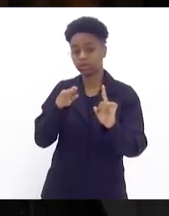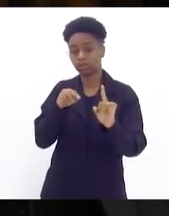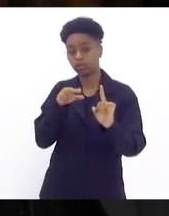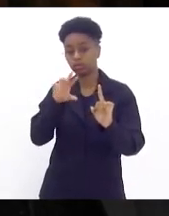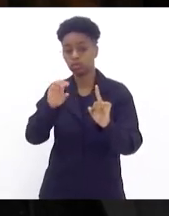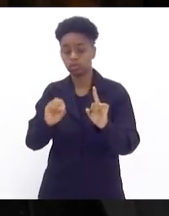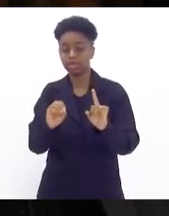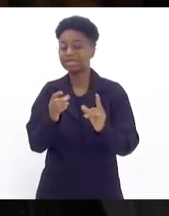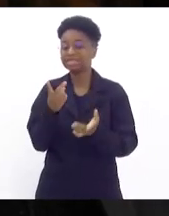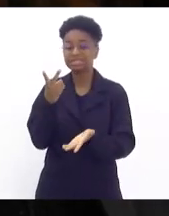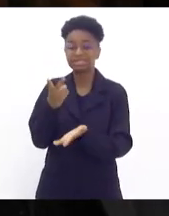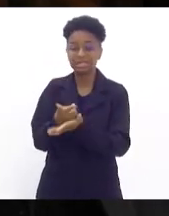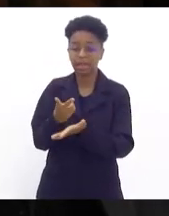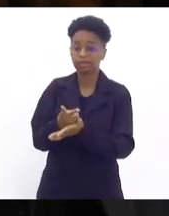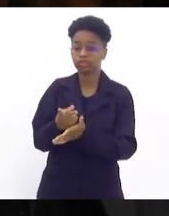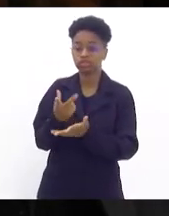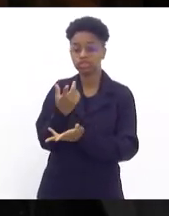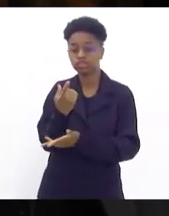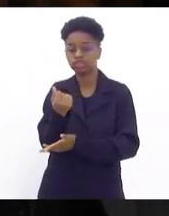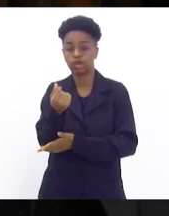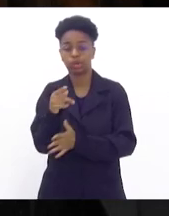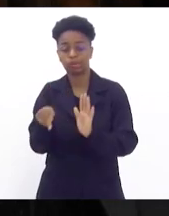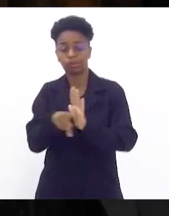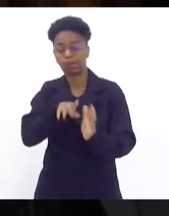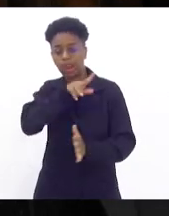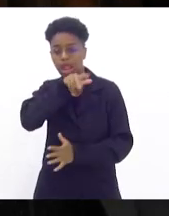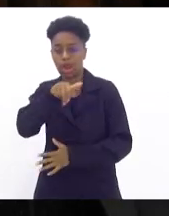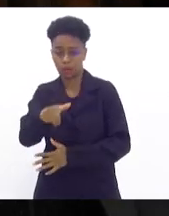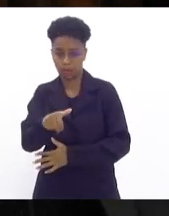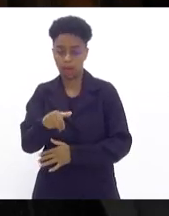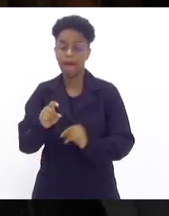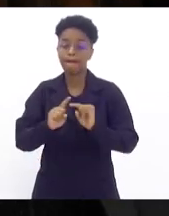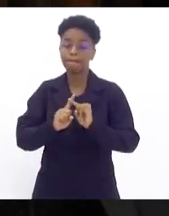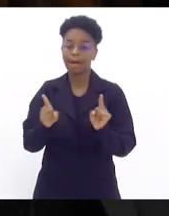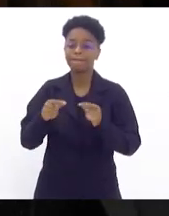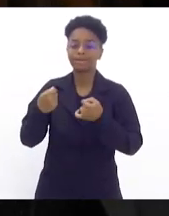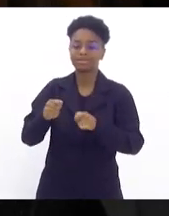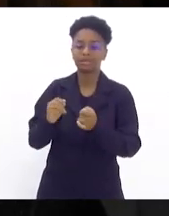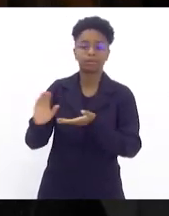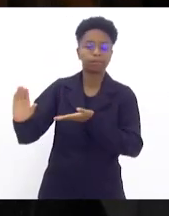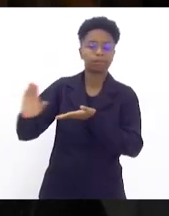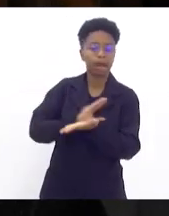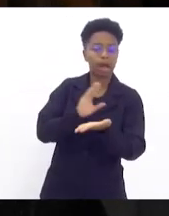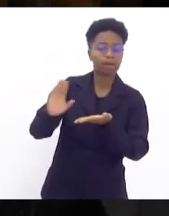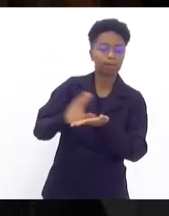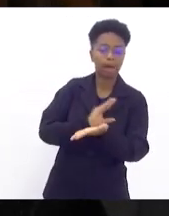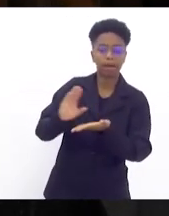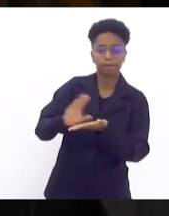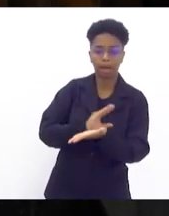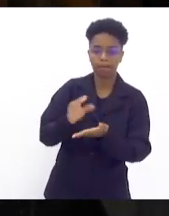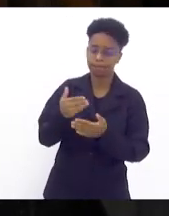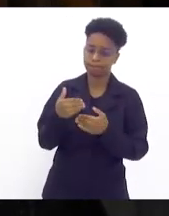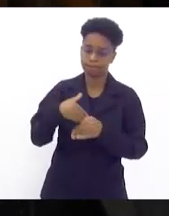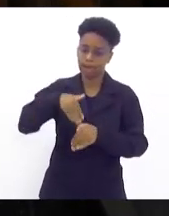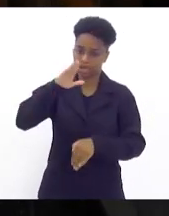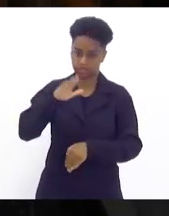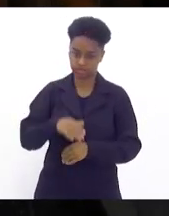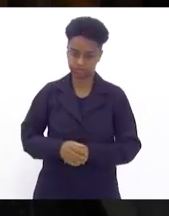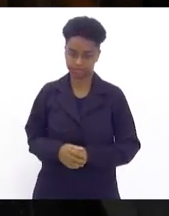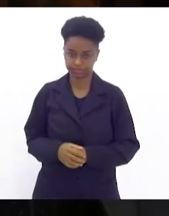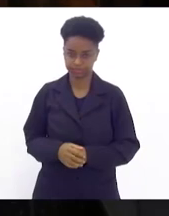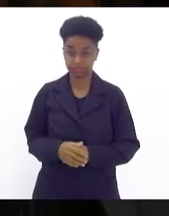leão mas ao mesmo tempo é União tá precisando de mais recursos tá aí o